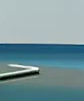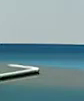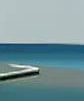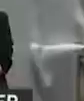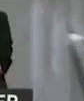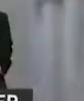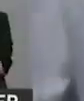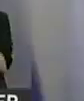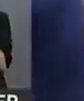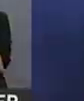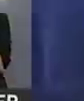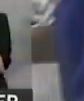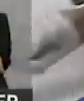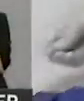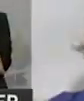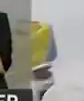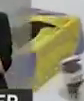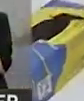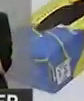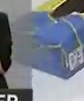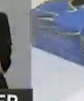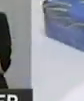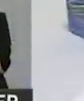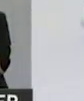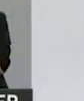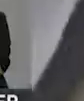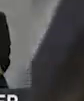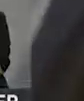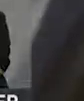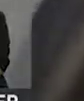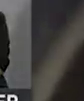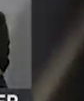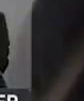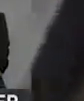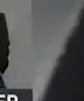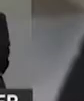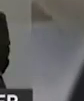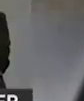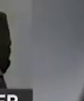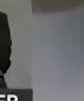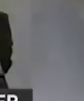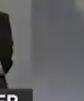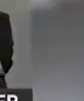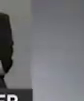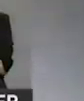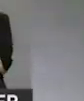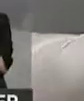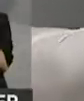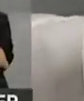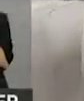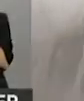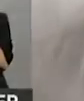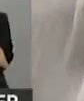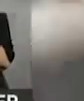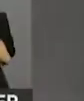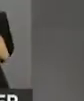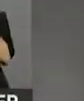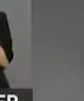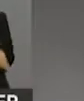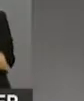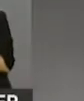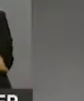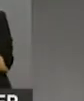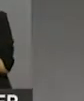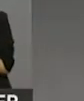brasil o ministério da saúde mostra que as mulheres lideram o diagnóstico da doença com 9,9 por cento contra